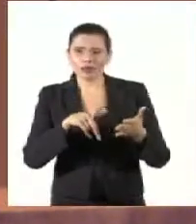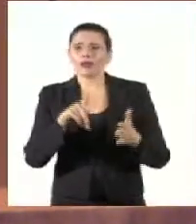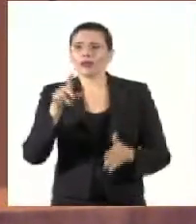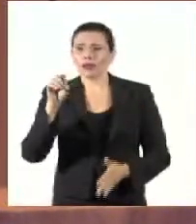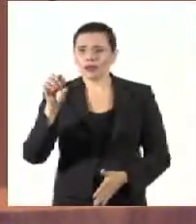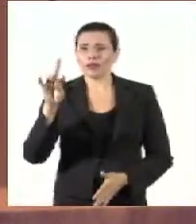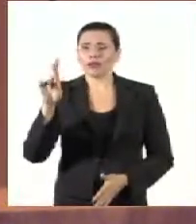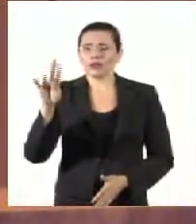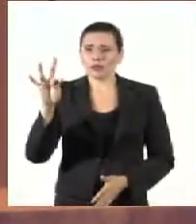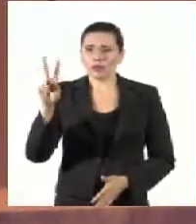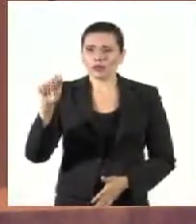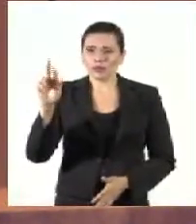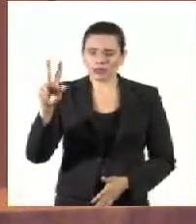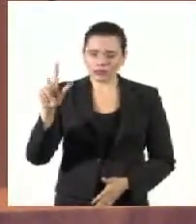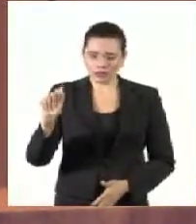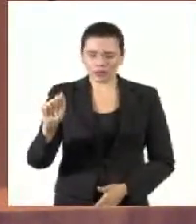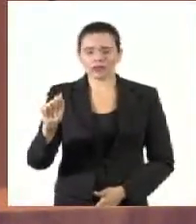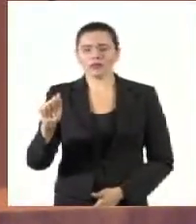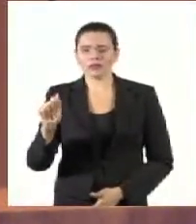estou dizendo, hospitais,